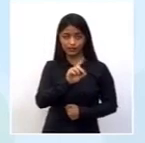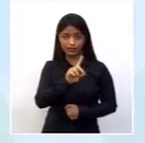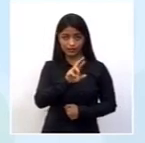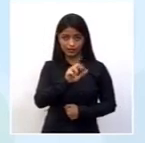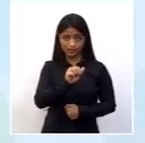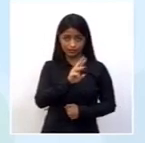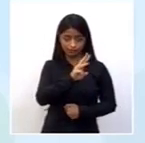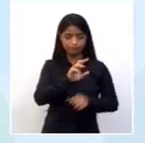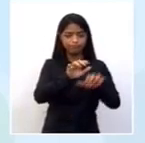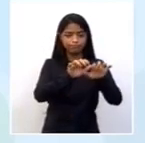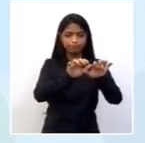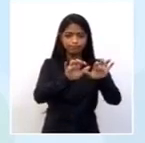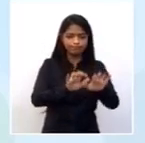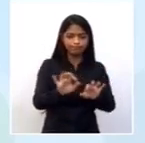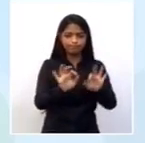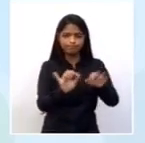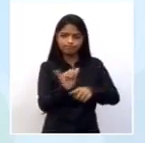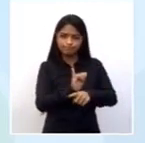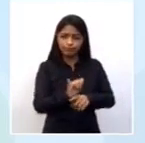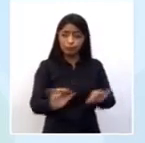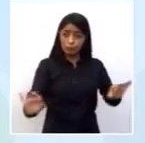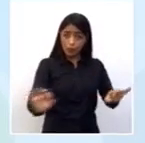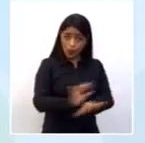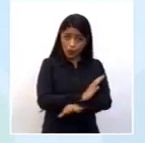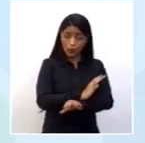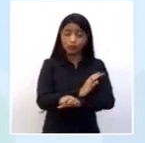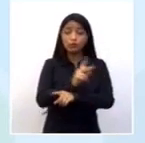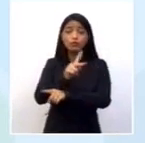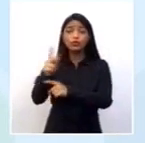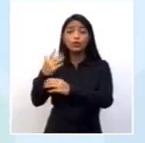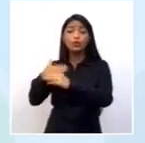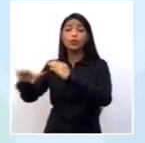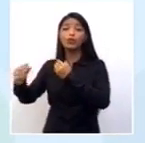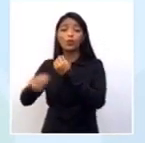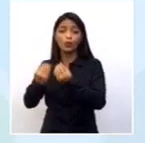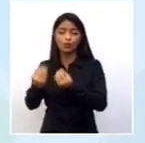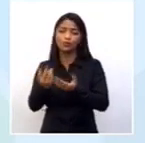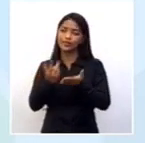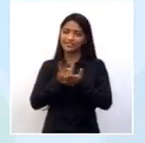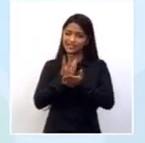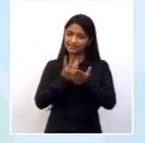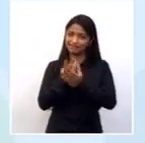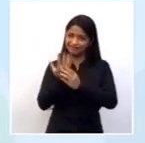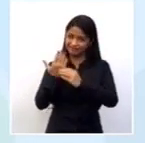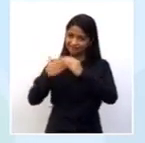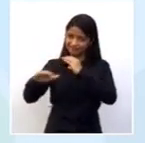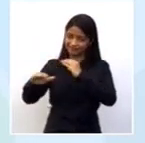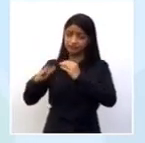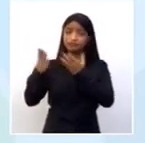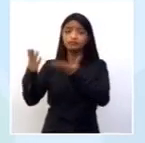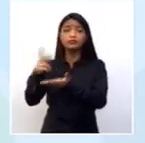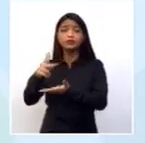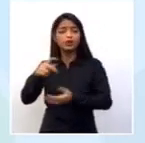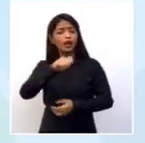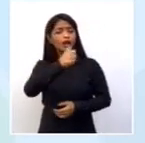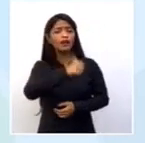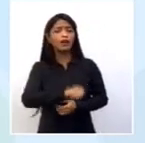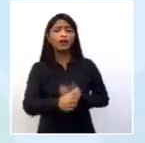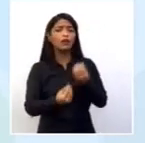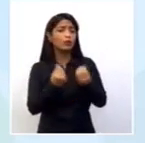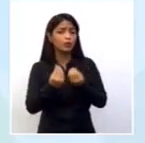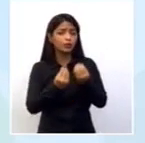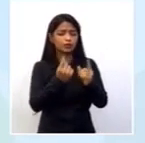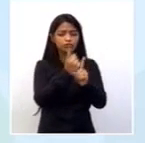professor, a ferramenta WhatsApp. E como seria a avaliação, então? Observando a coerência